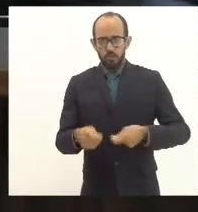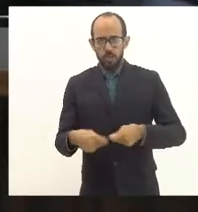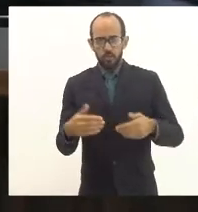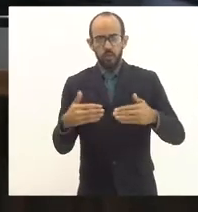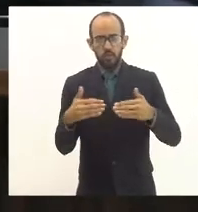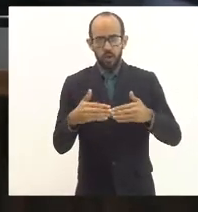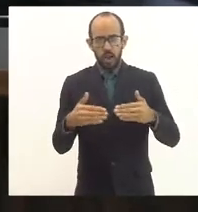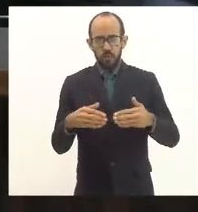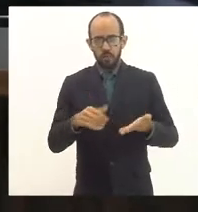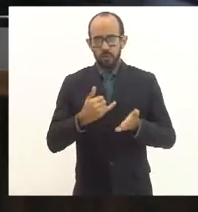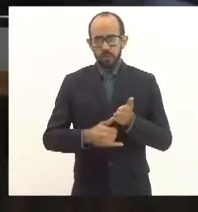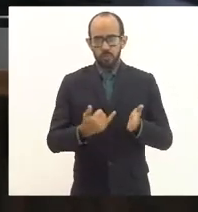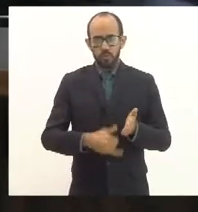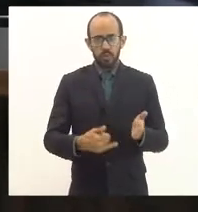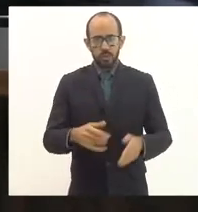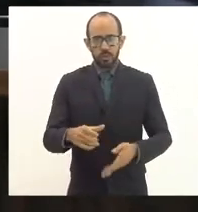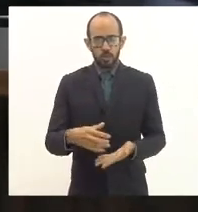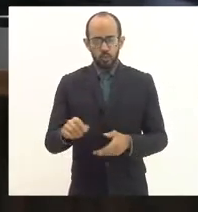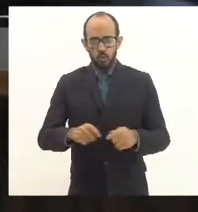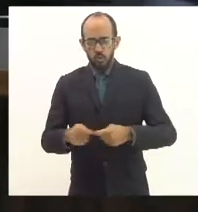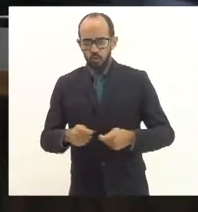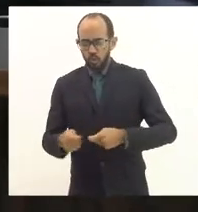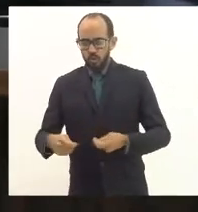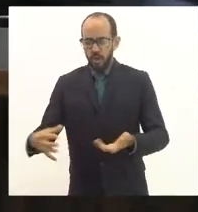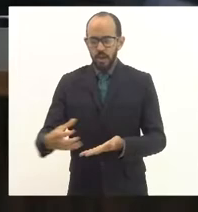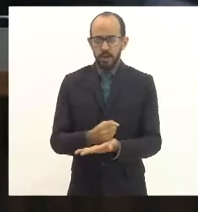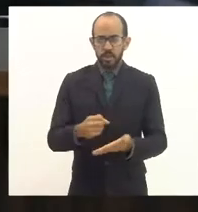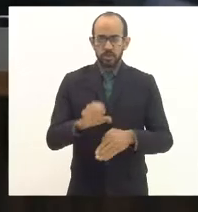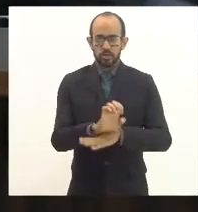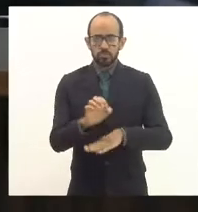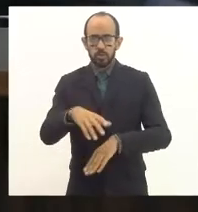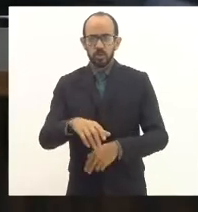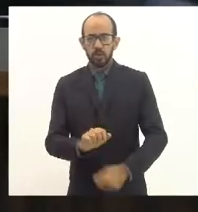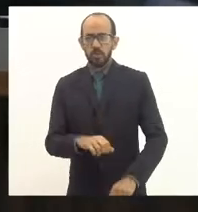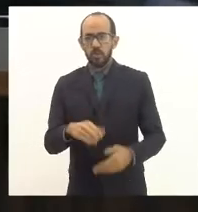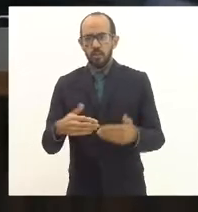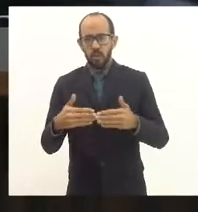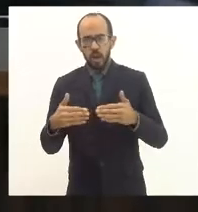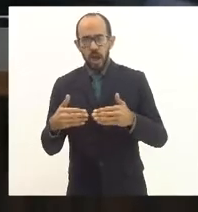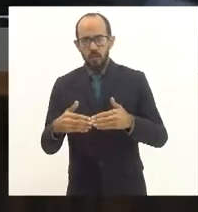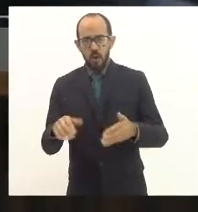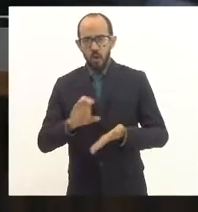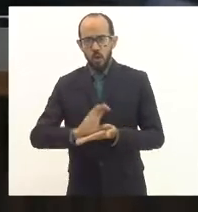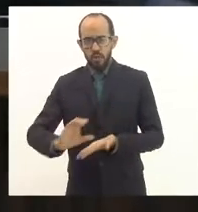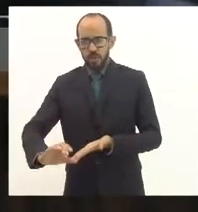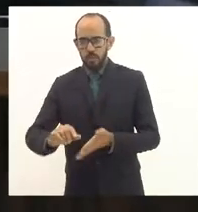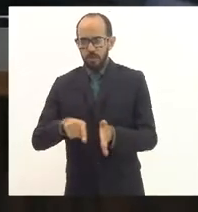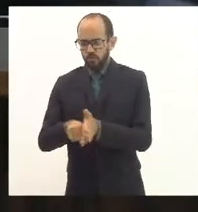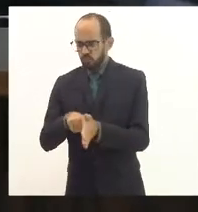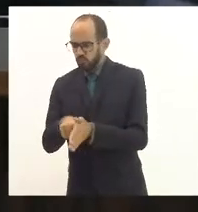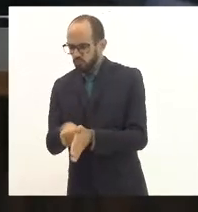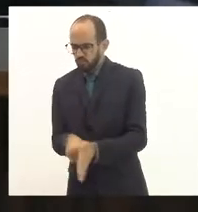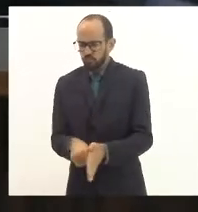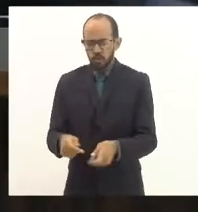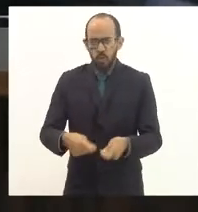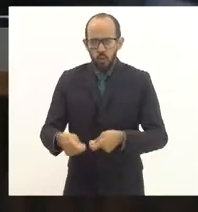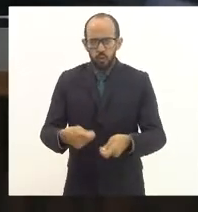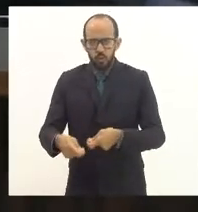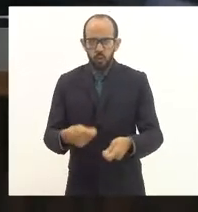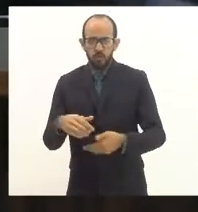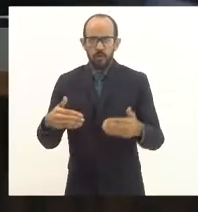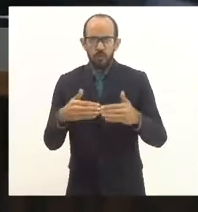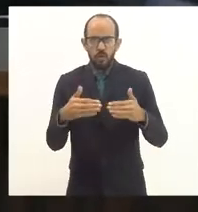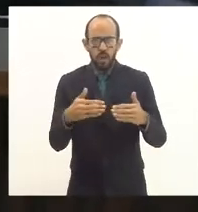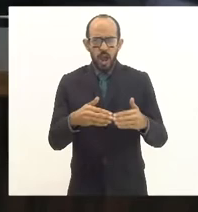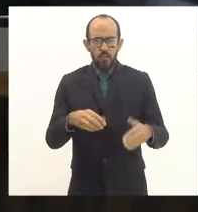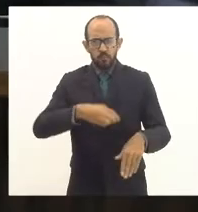favorável, de Tributação, Controle da Arrecadação Estadual, Fiscalização dos Tributos Estaduais, favorável, de Orçamento, Finanças, Fiscalização Financeira e Controle, favorável. Relatores,